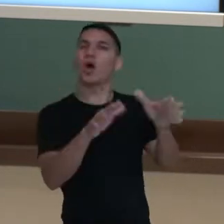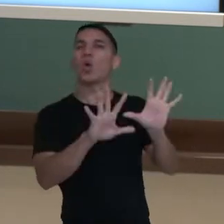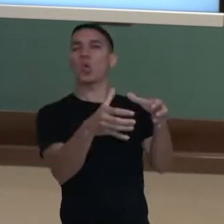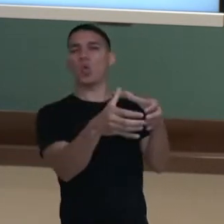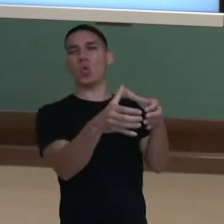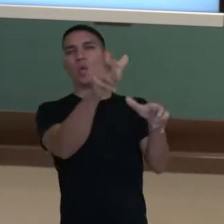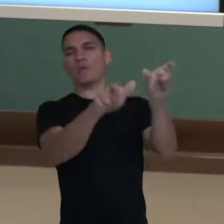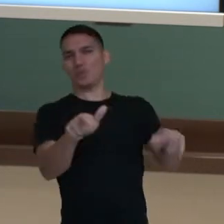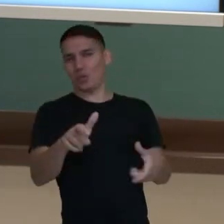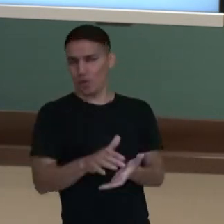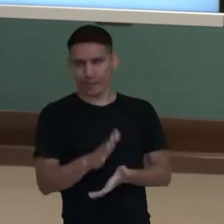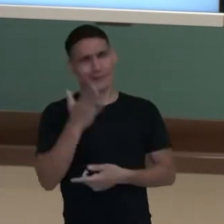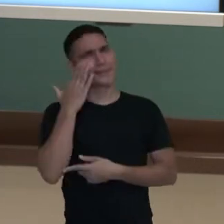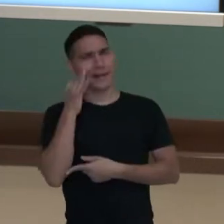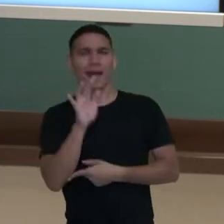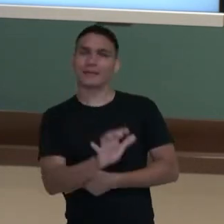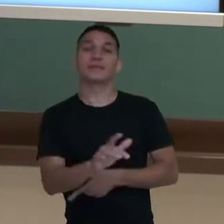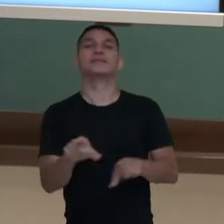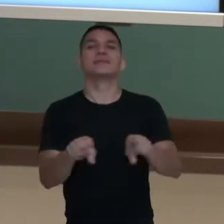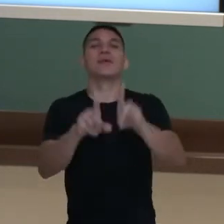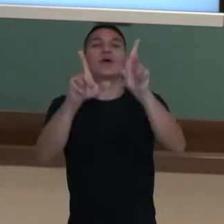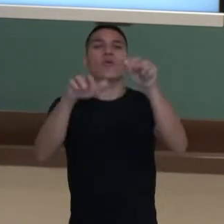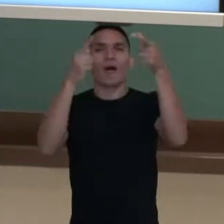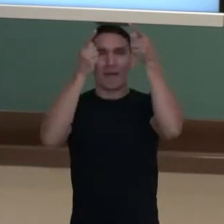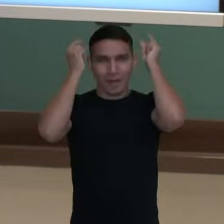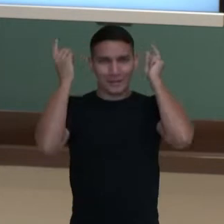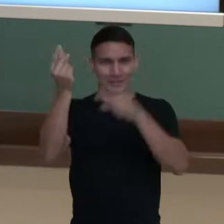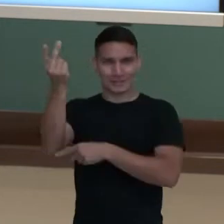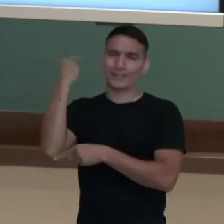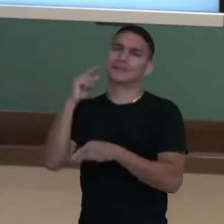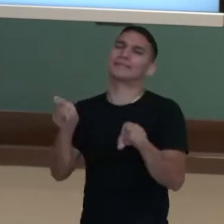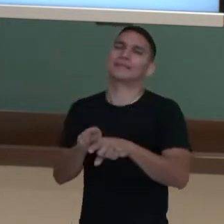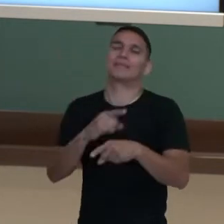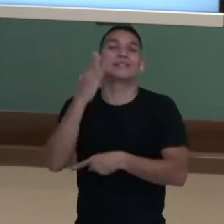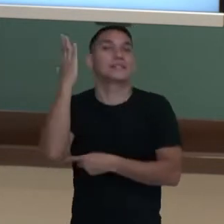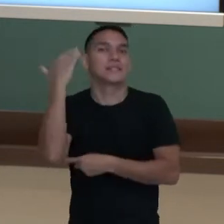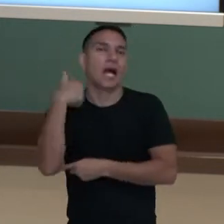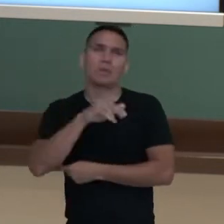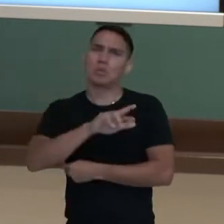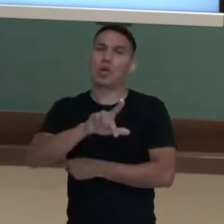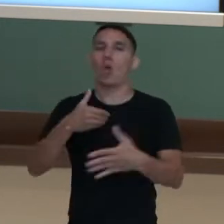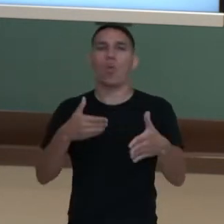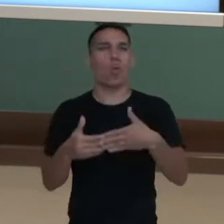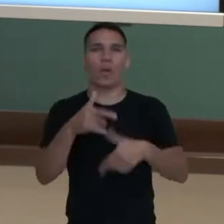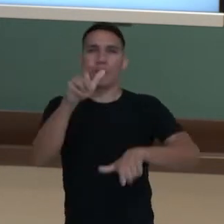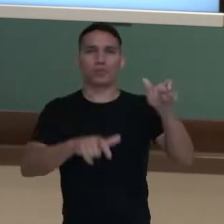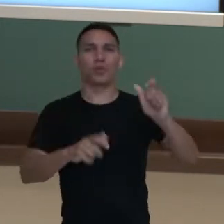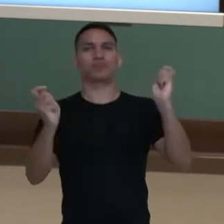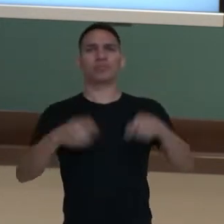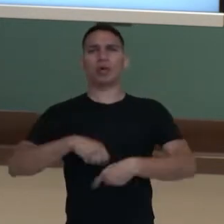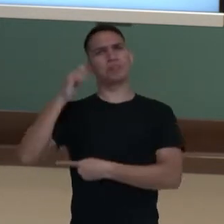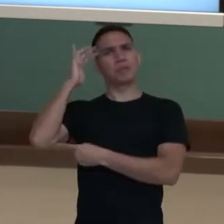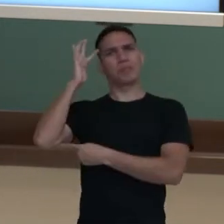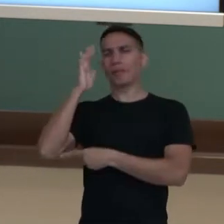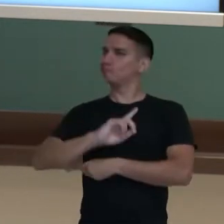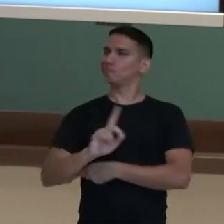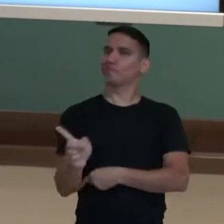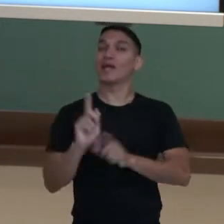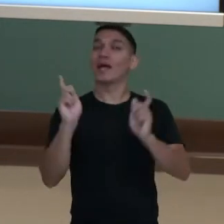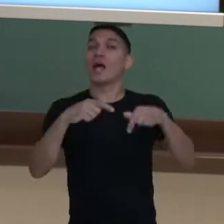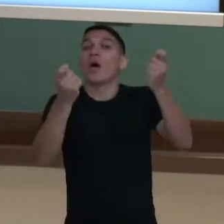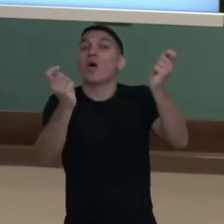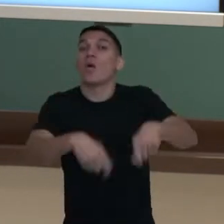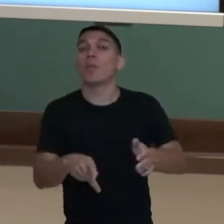de pessoas, Assim como na Grécia Antiga. Se sabe também que não era qualquer um que poderia ser filósofo. Os filósofos são aqueles que tinham